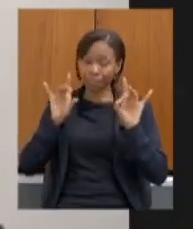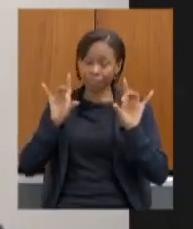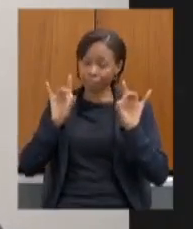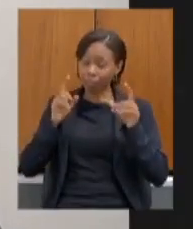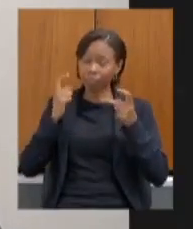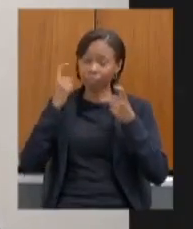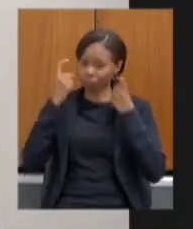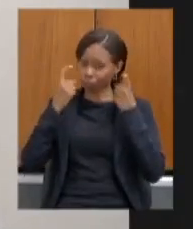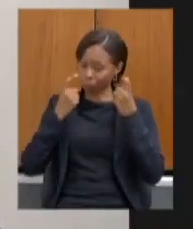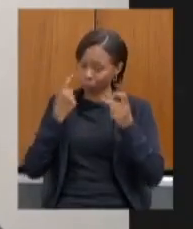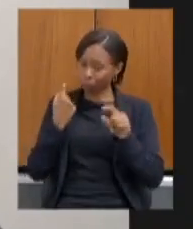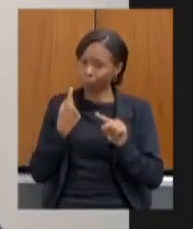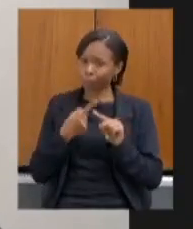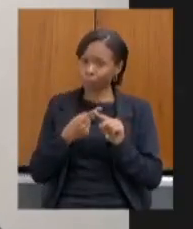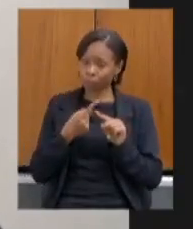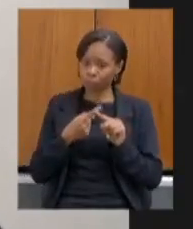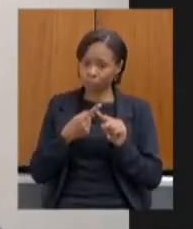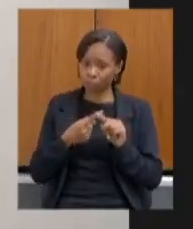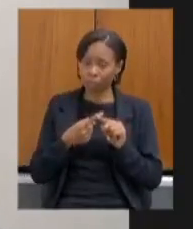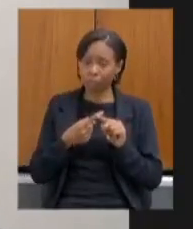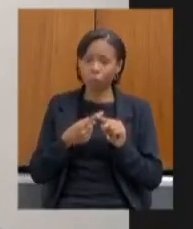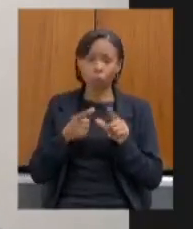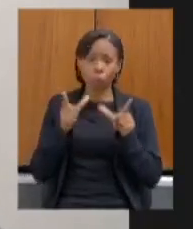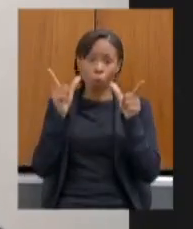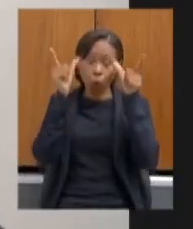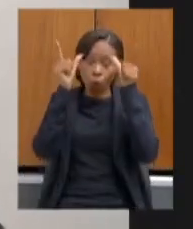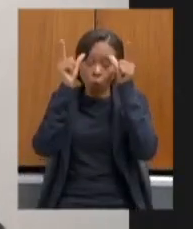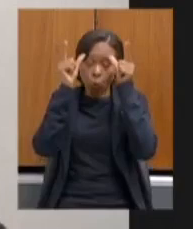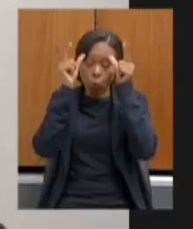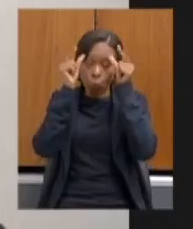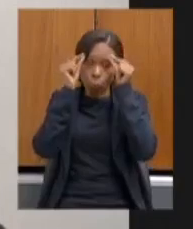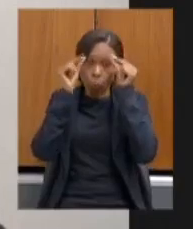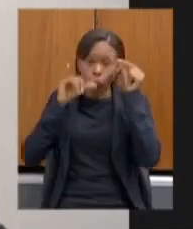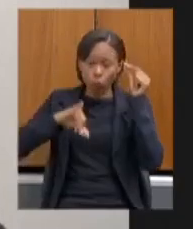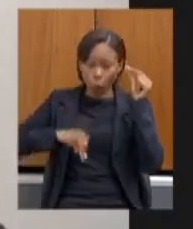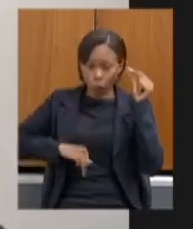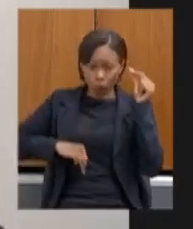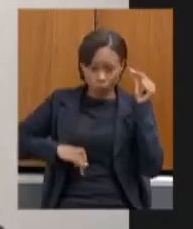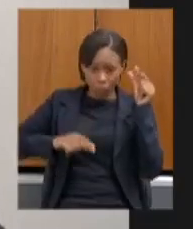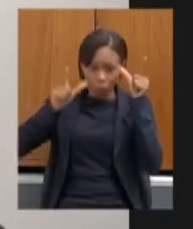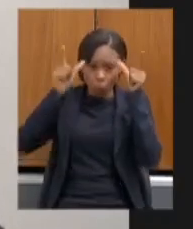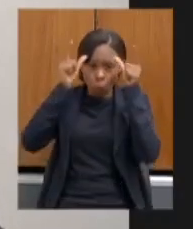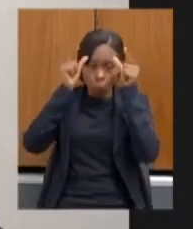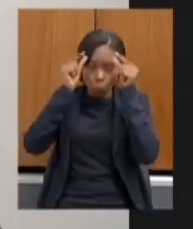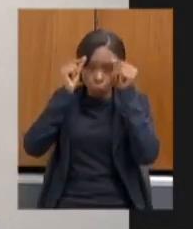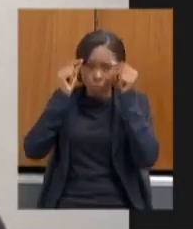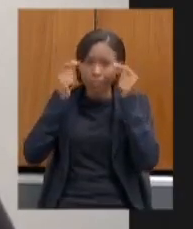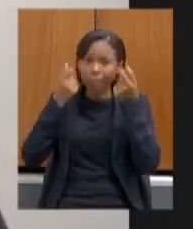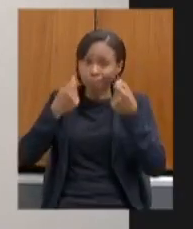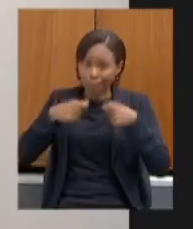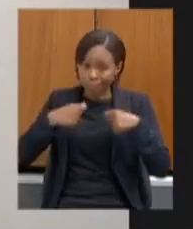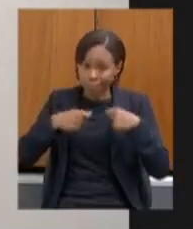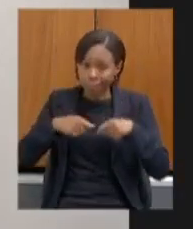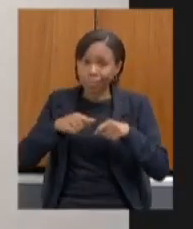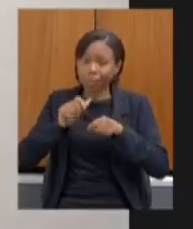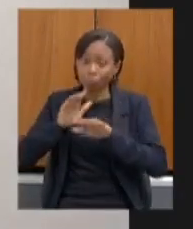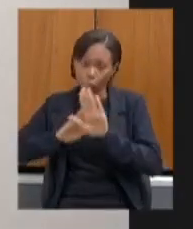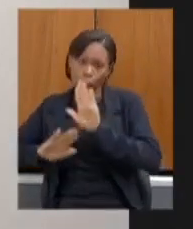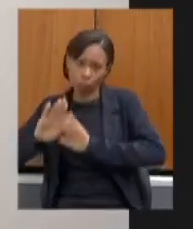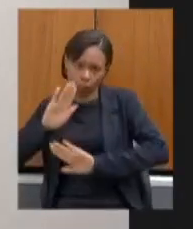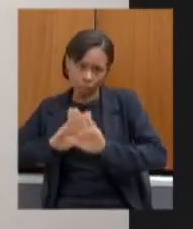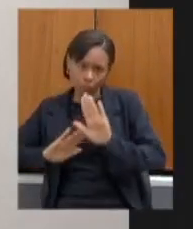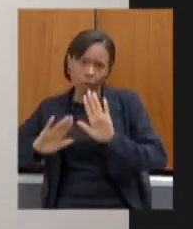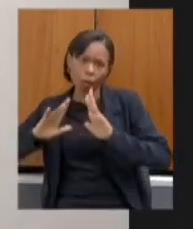atenuar esse sofrimento humano, hoje, são as ações preventivas e a vacina.